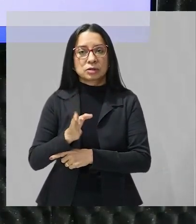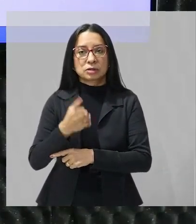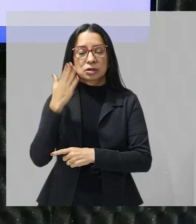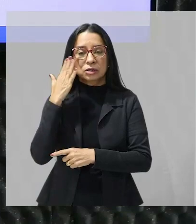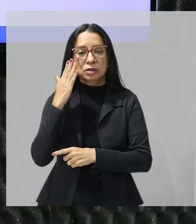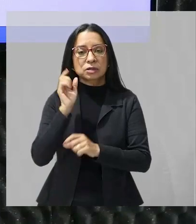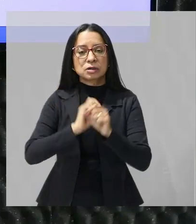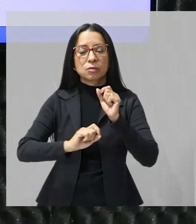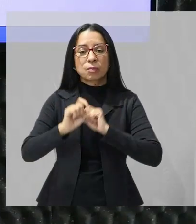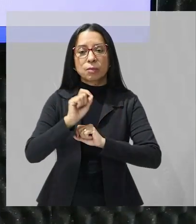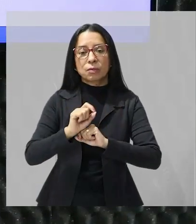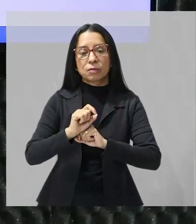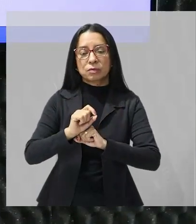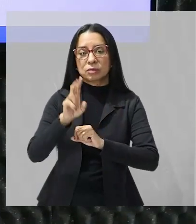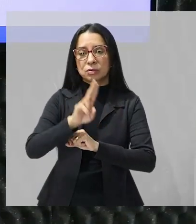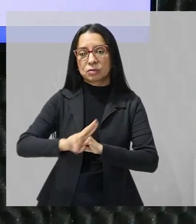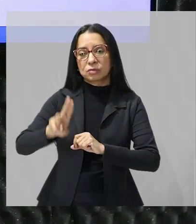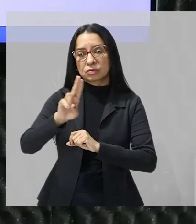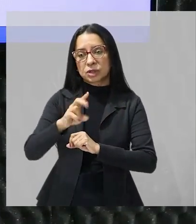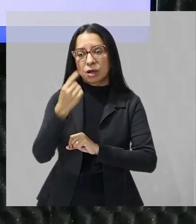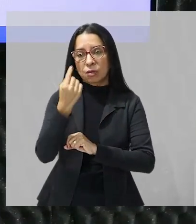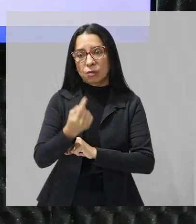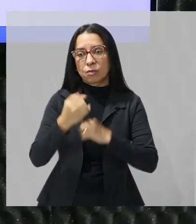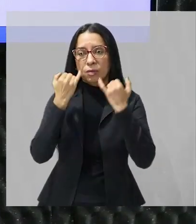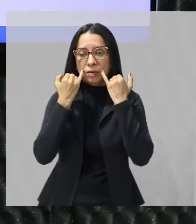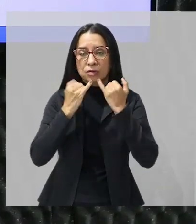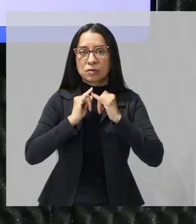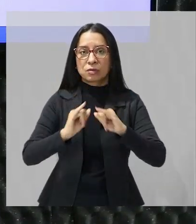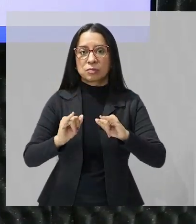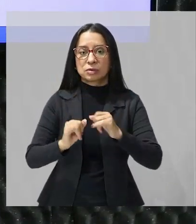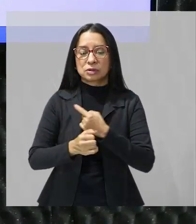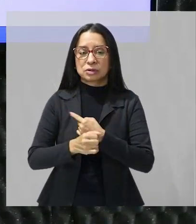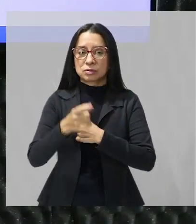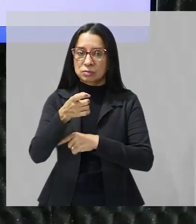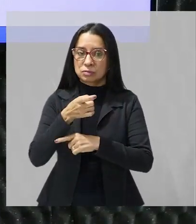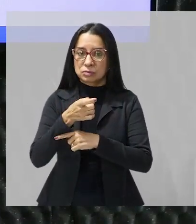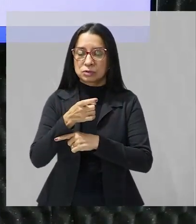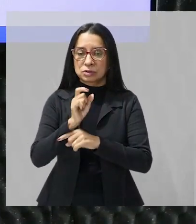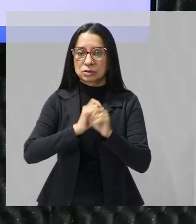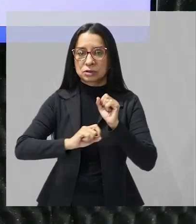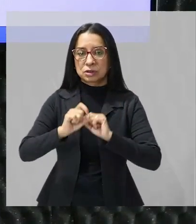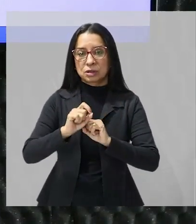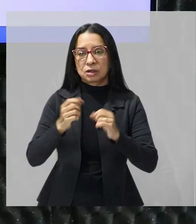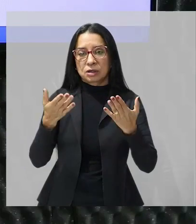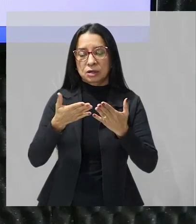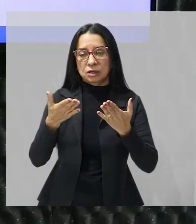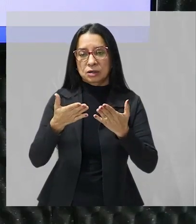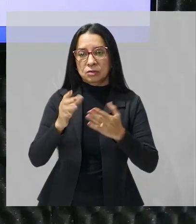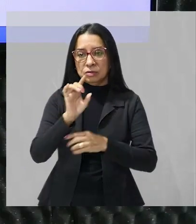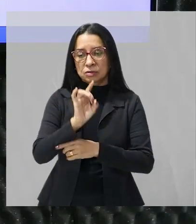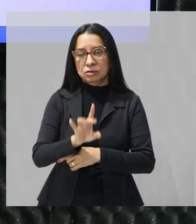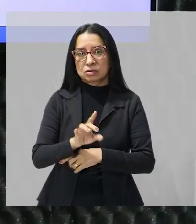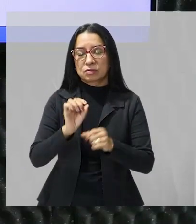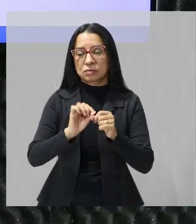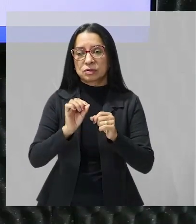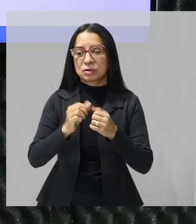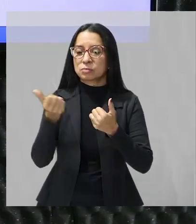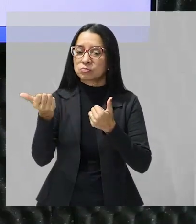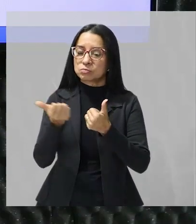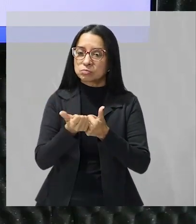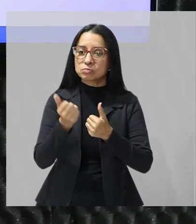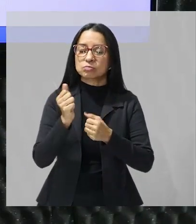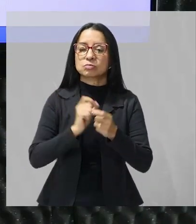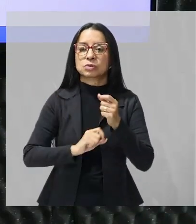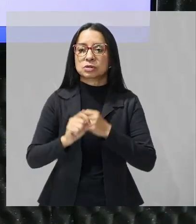já entendeu o porquê de eu usar somente uma das informações do vértice, no caso o x, E nós vamos agora apenas fazer a